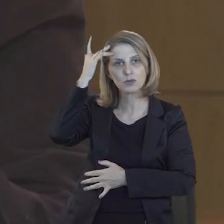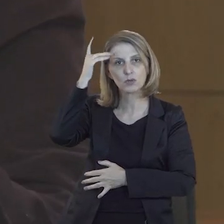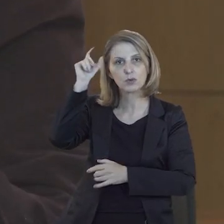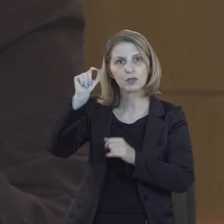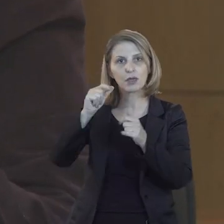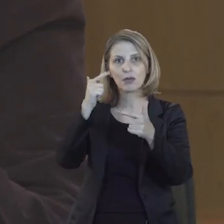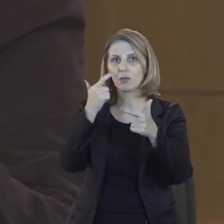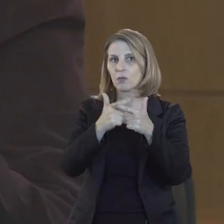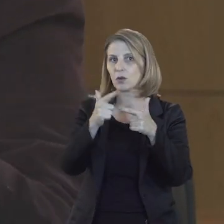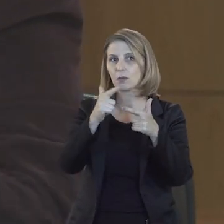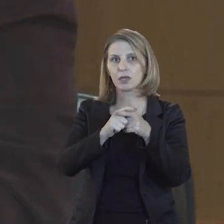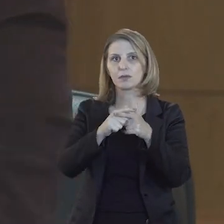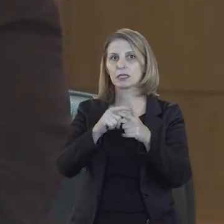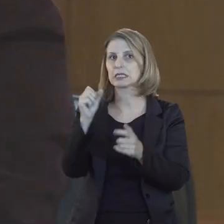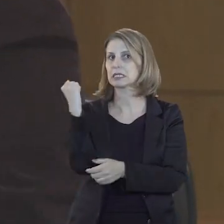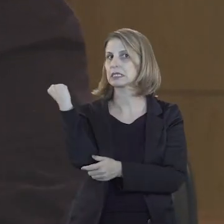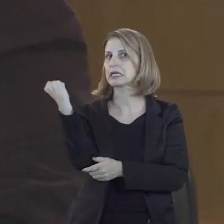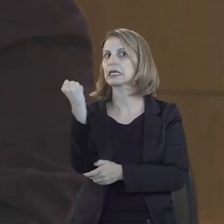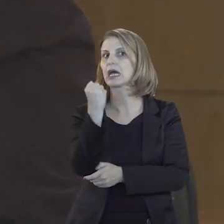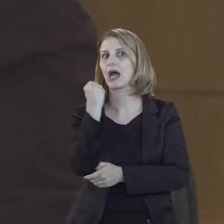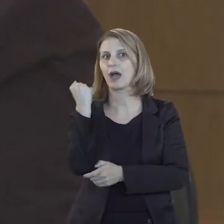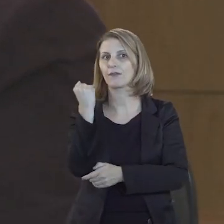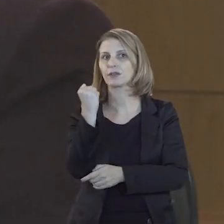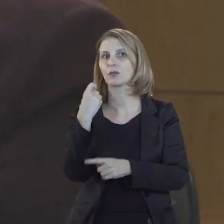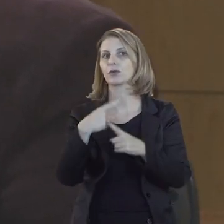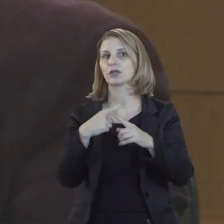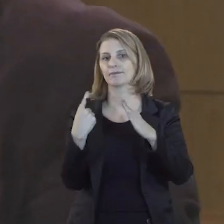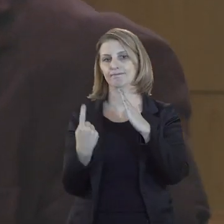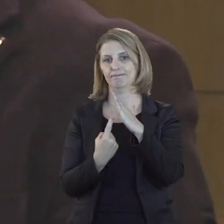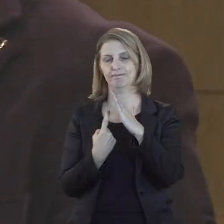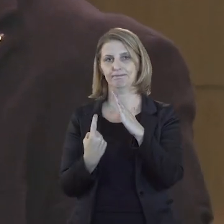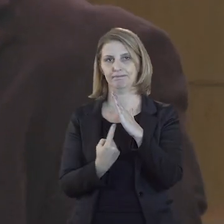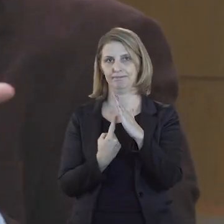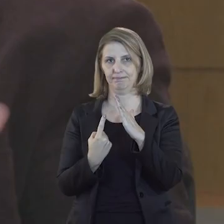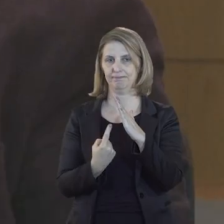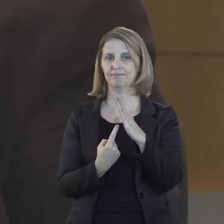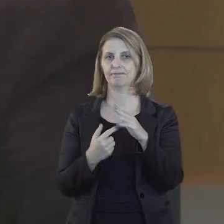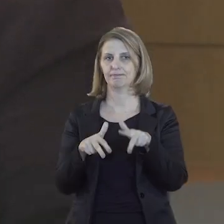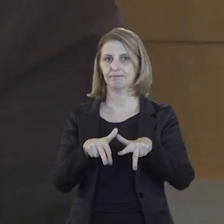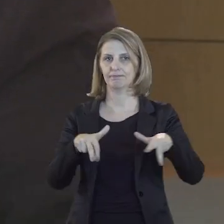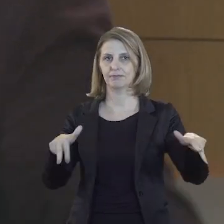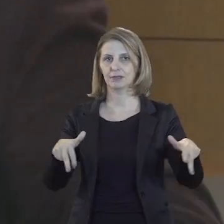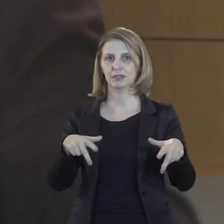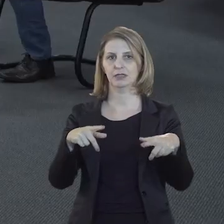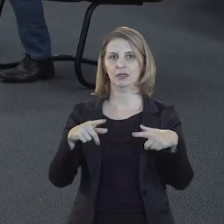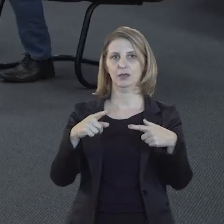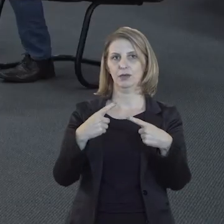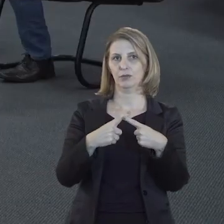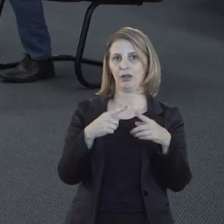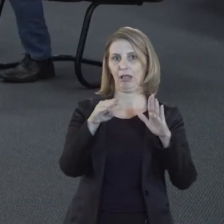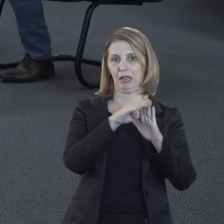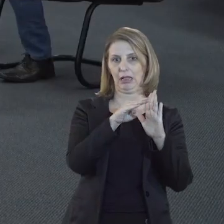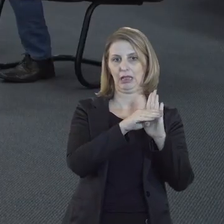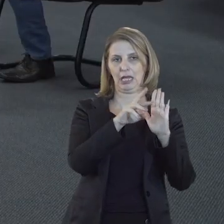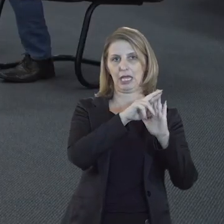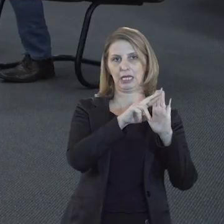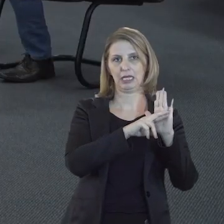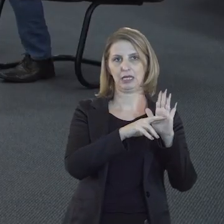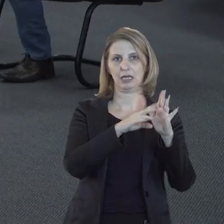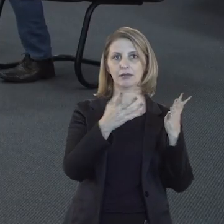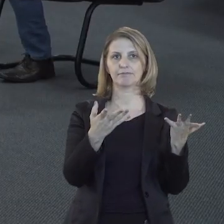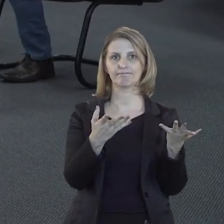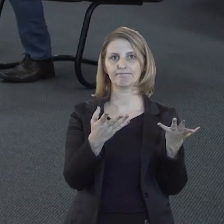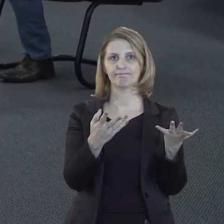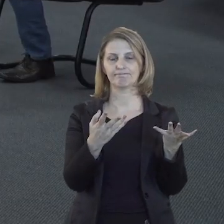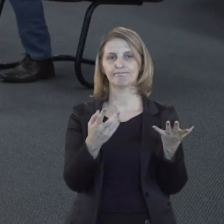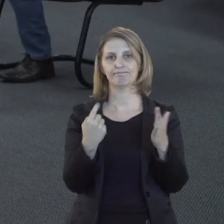que gerou transtornos significativos a partir do isolamento social, a partir de restrições, a